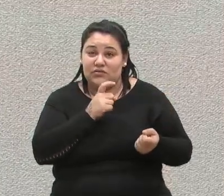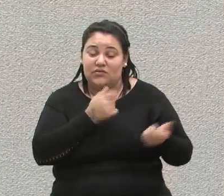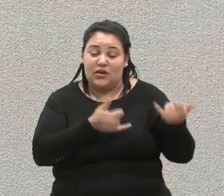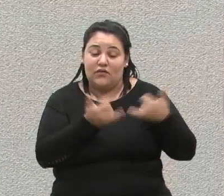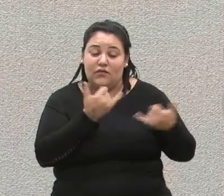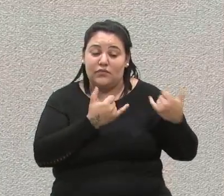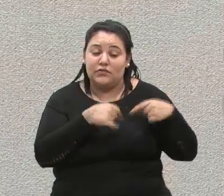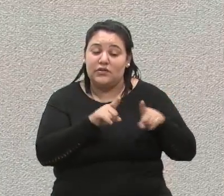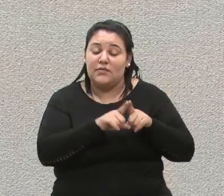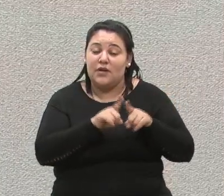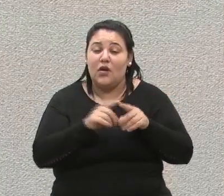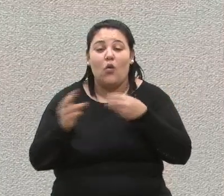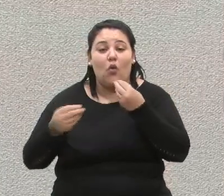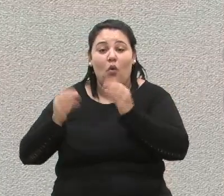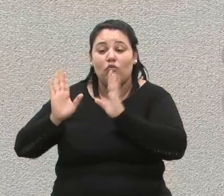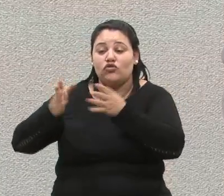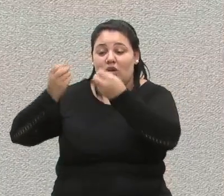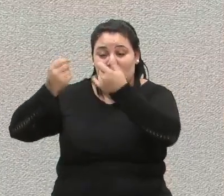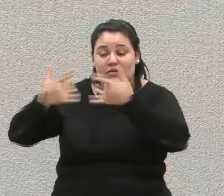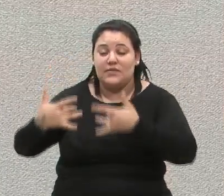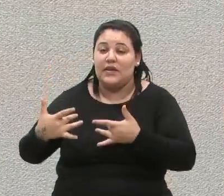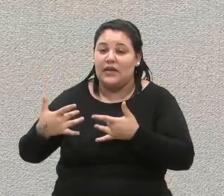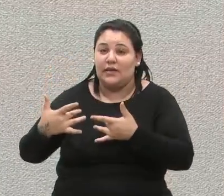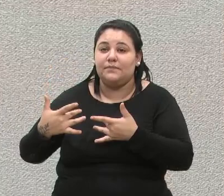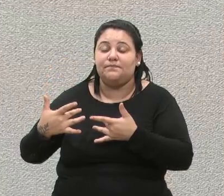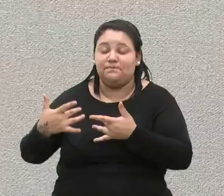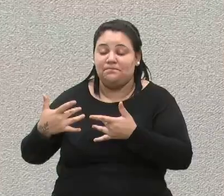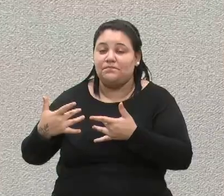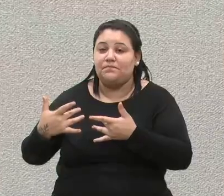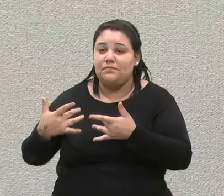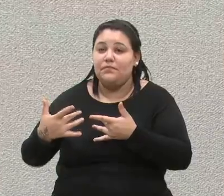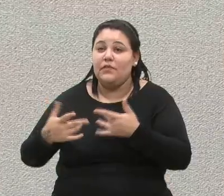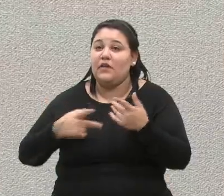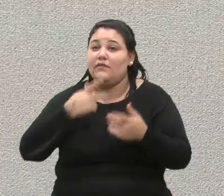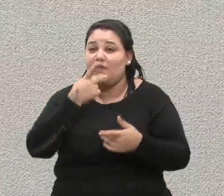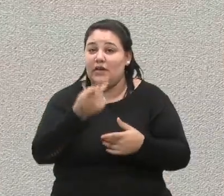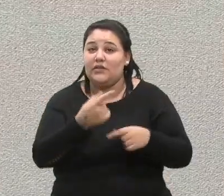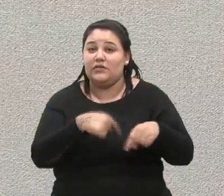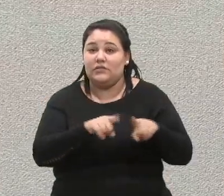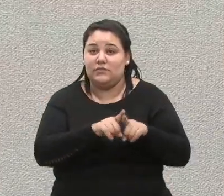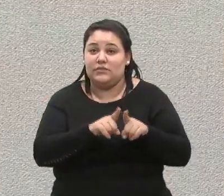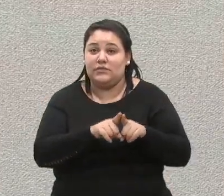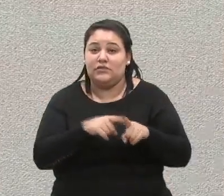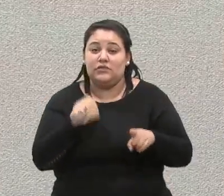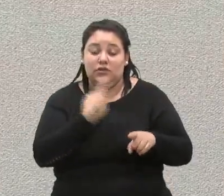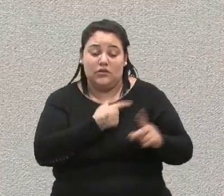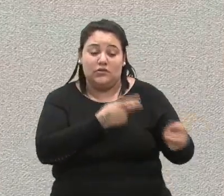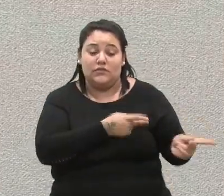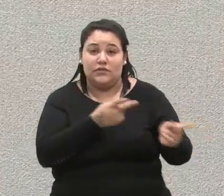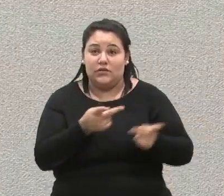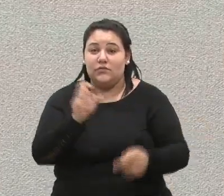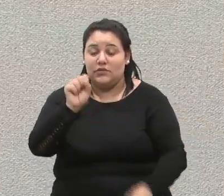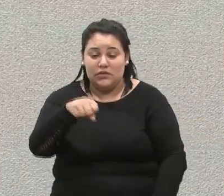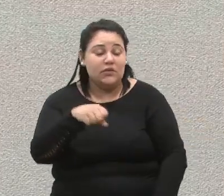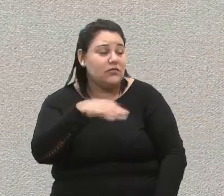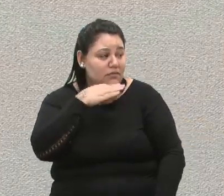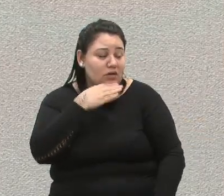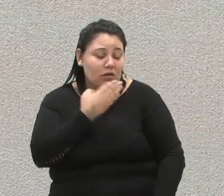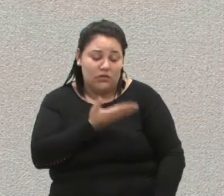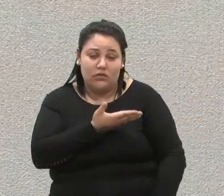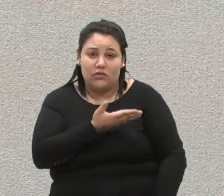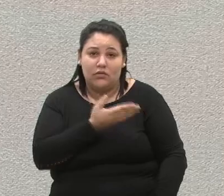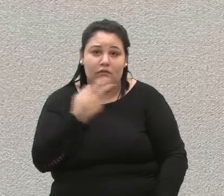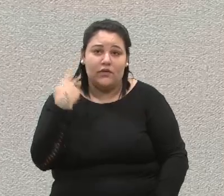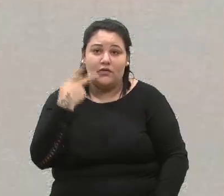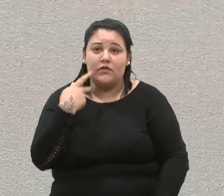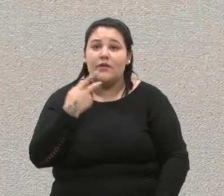falado reiteradamente pelo vereador, dizer que nós visitamos lá, vereador, e dizer que